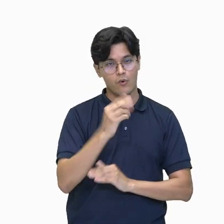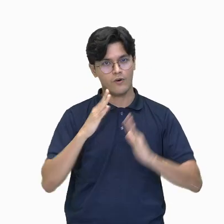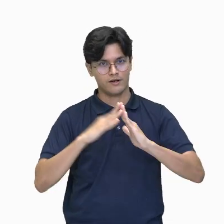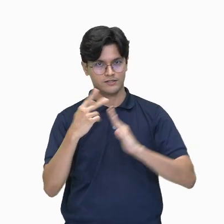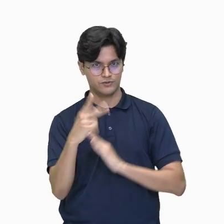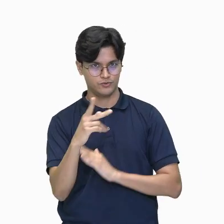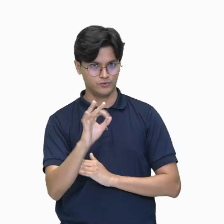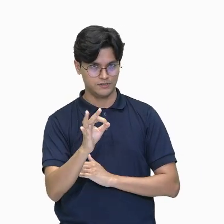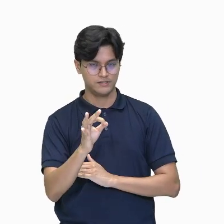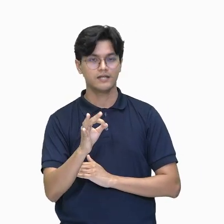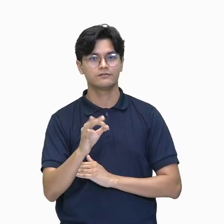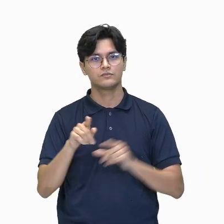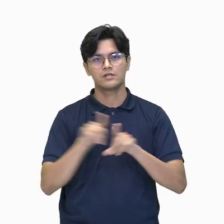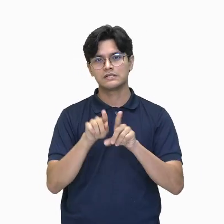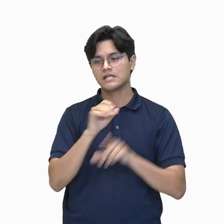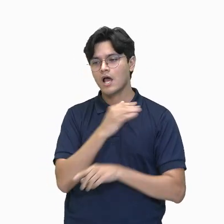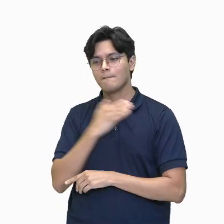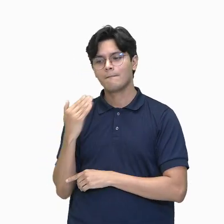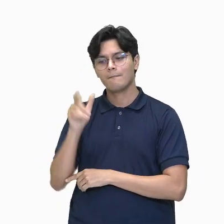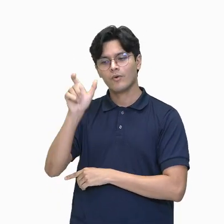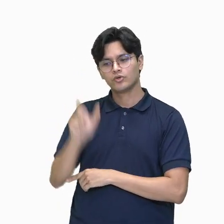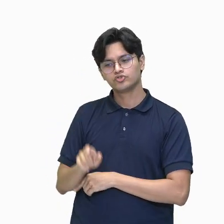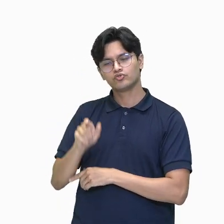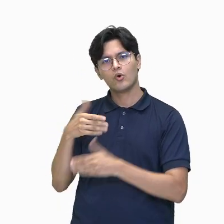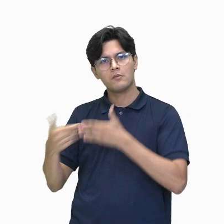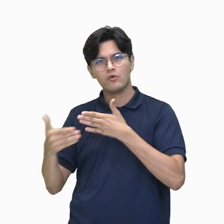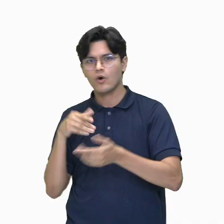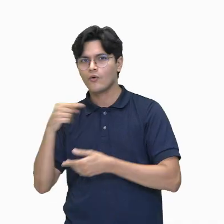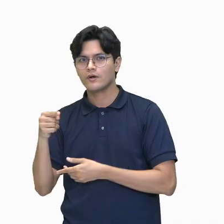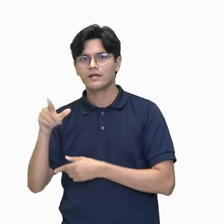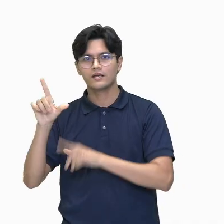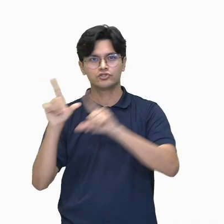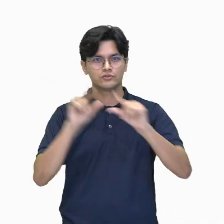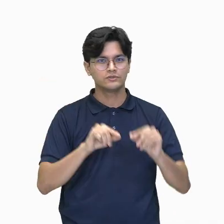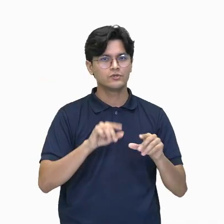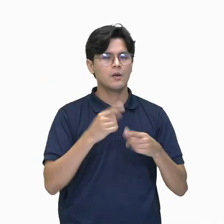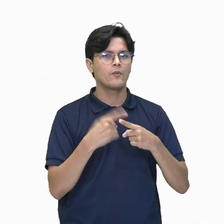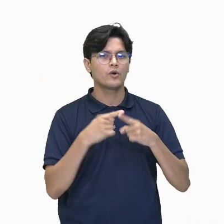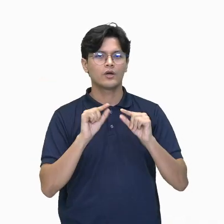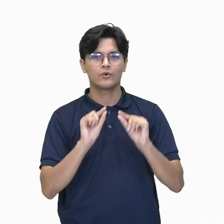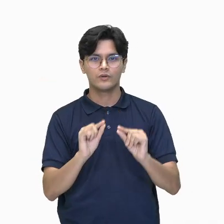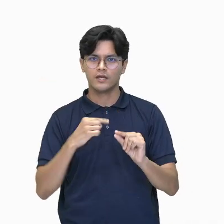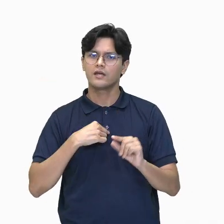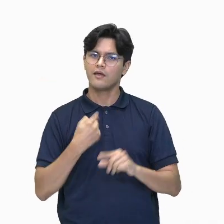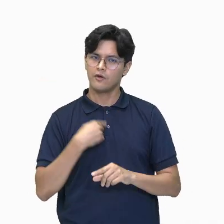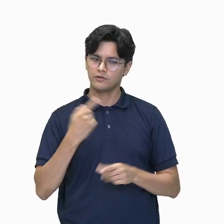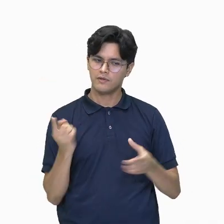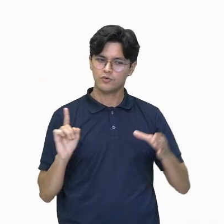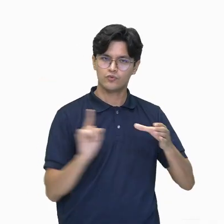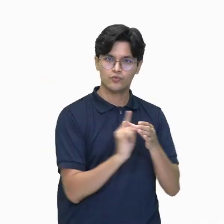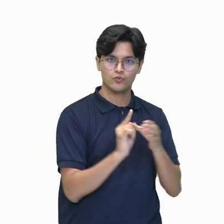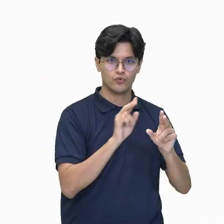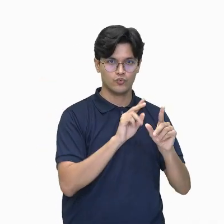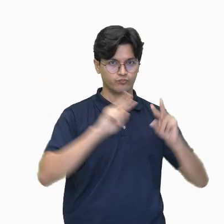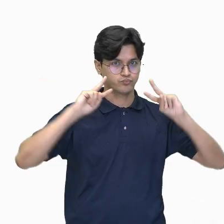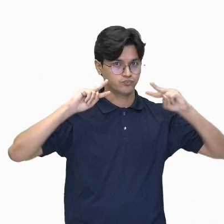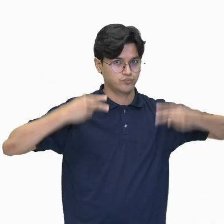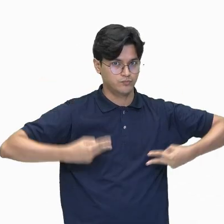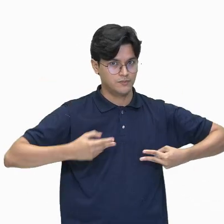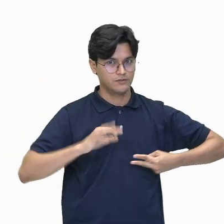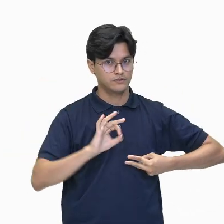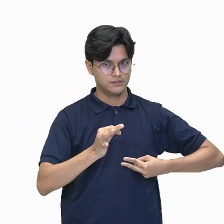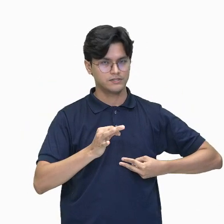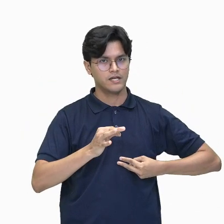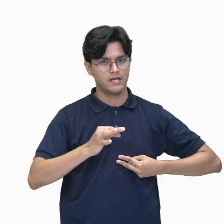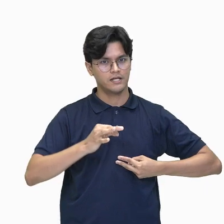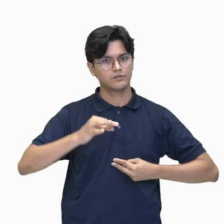A morte de qualquer homem diminui-me, porque sou parte do gênero humano. E por isso não perguntes por quem os sinos dobram. Eles